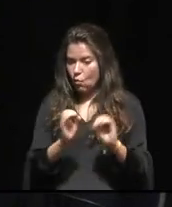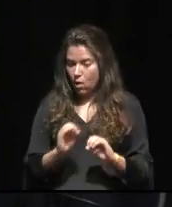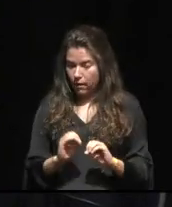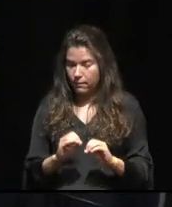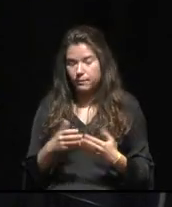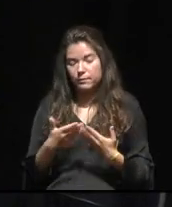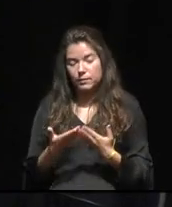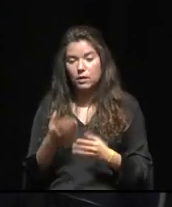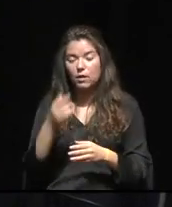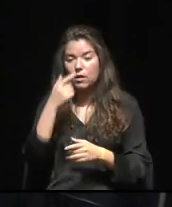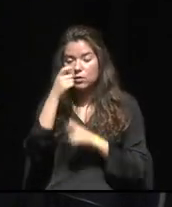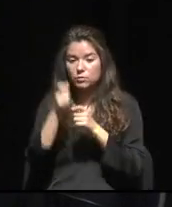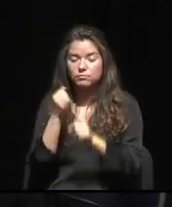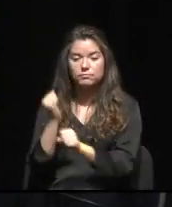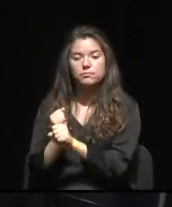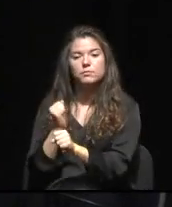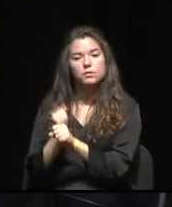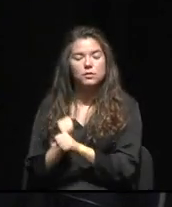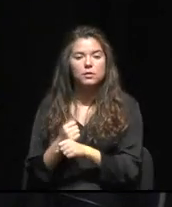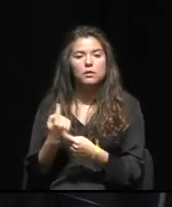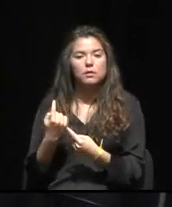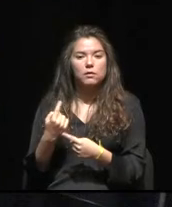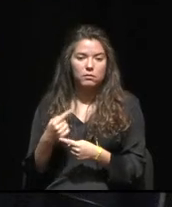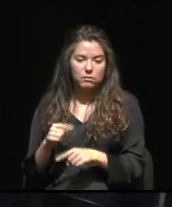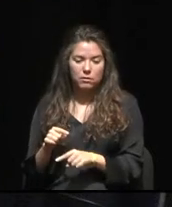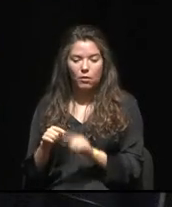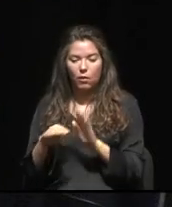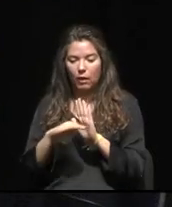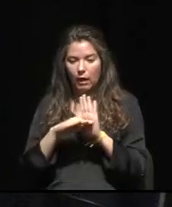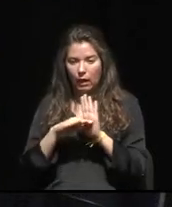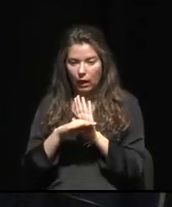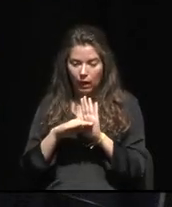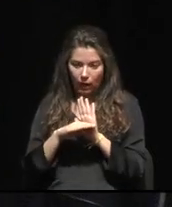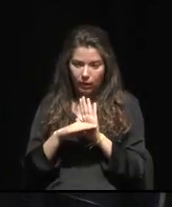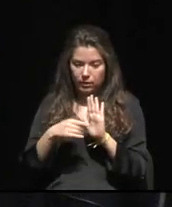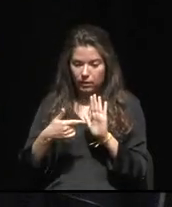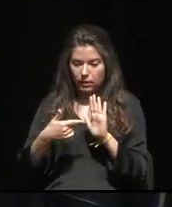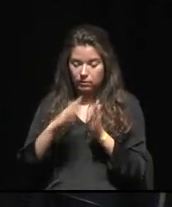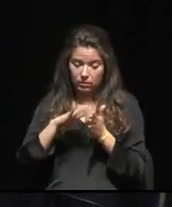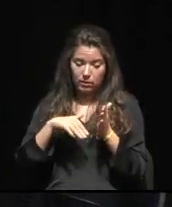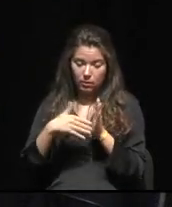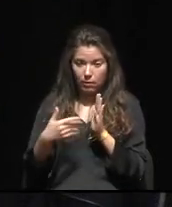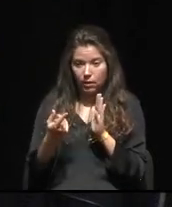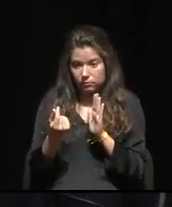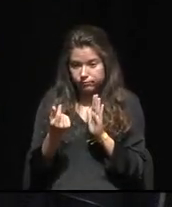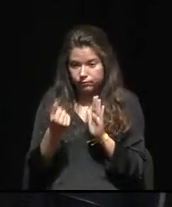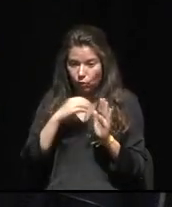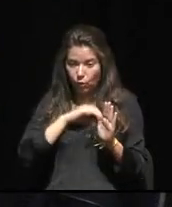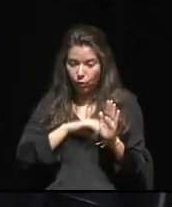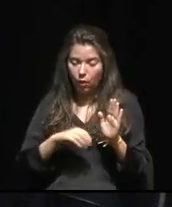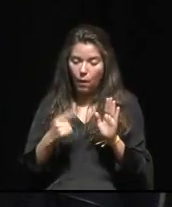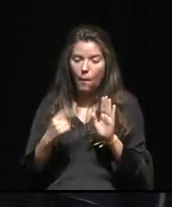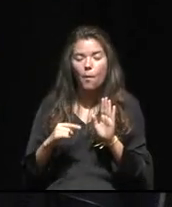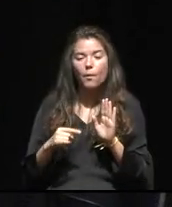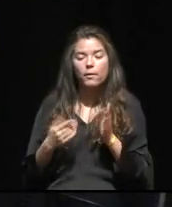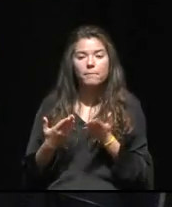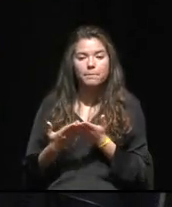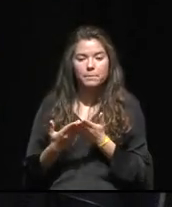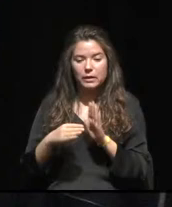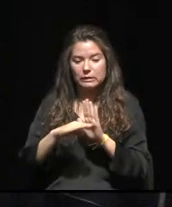os trabalhadores por estar em posições intermédias da tabela remuneratória única foram colocados não na